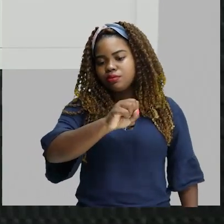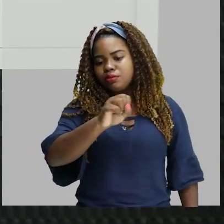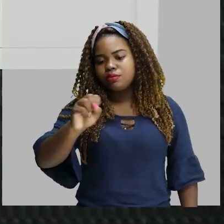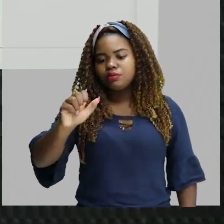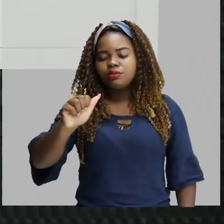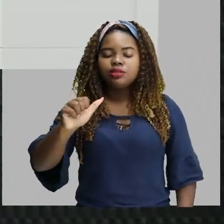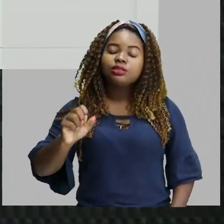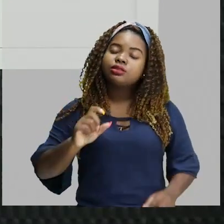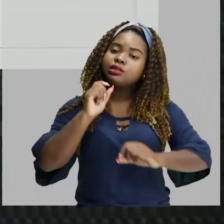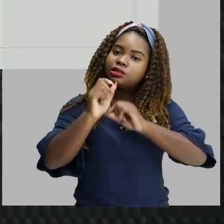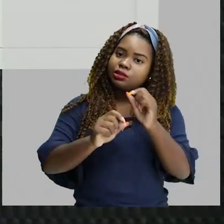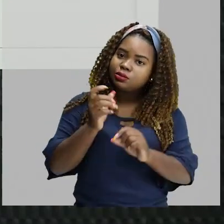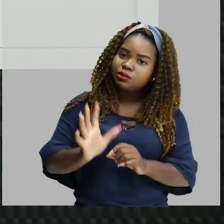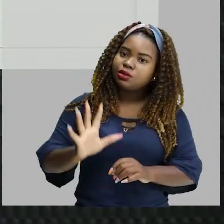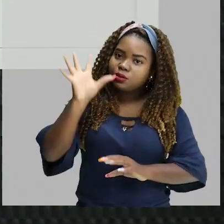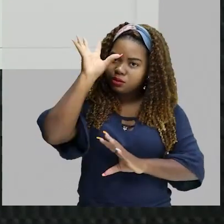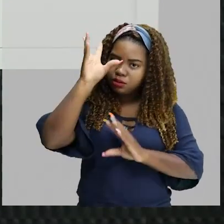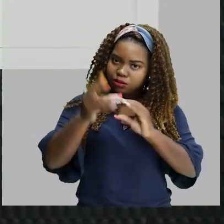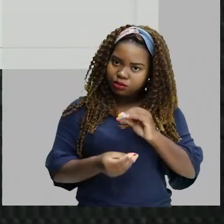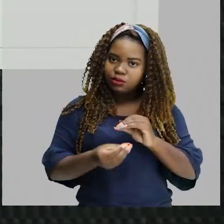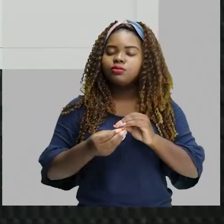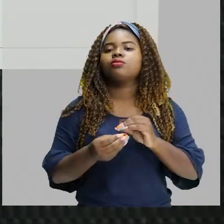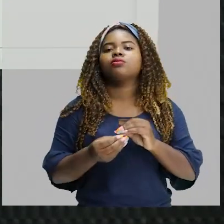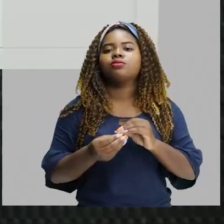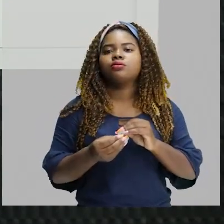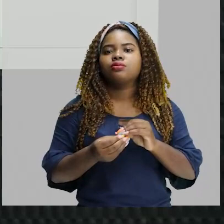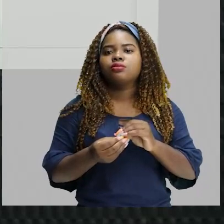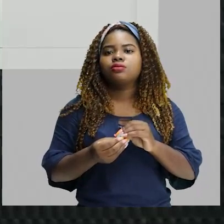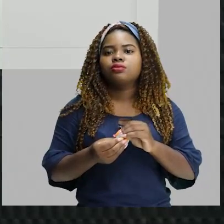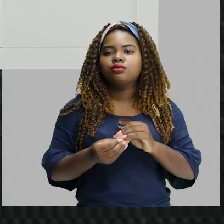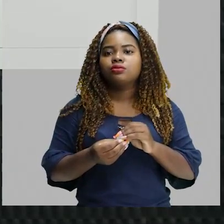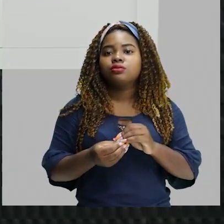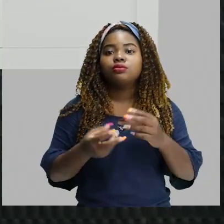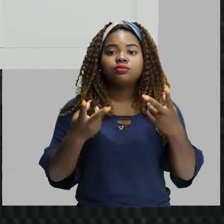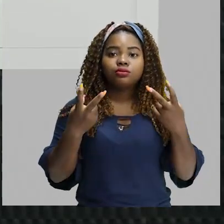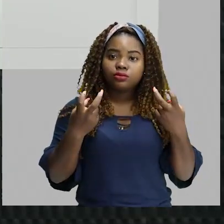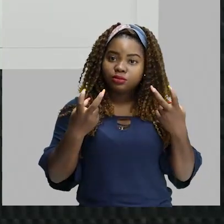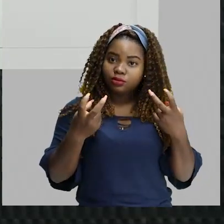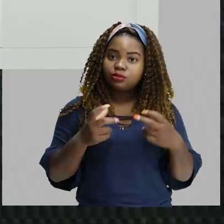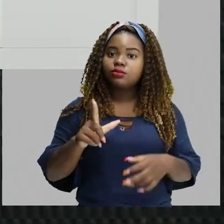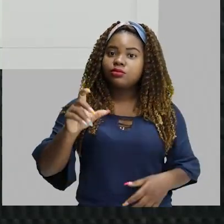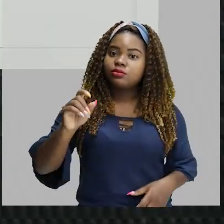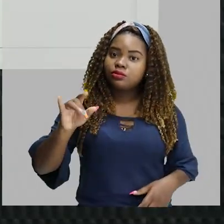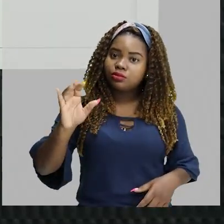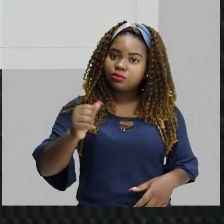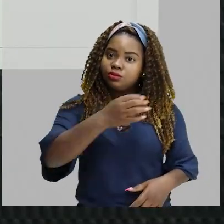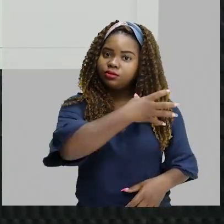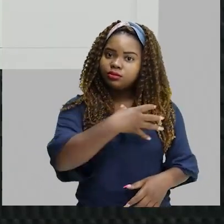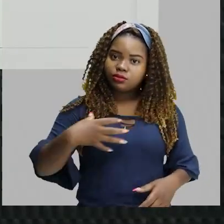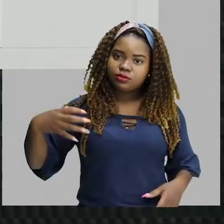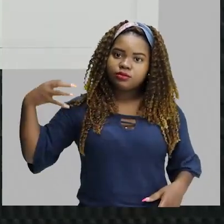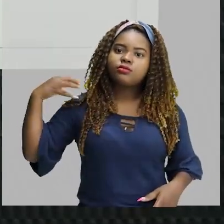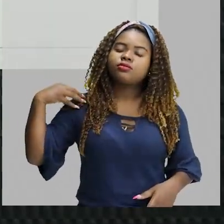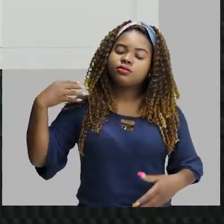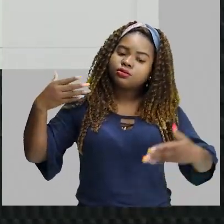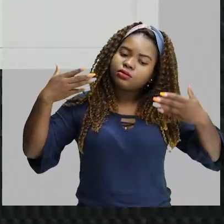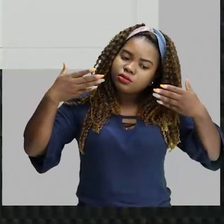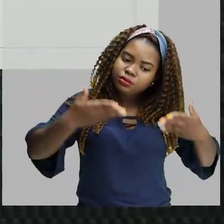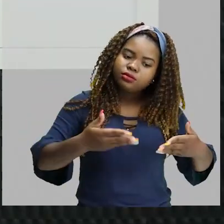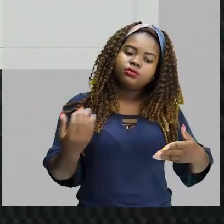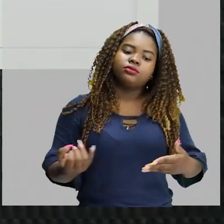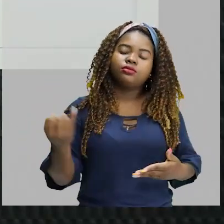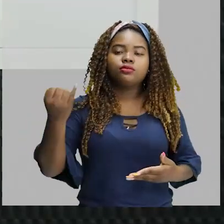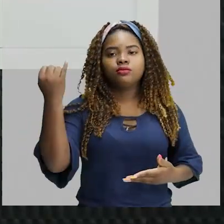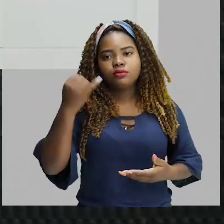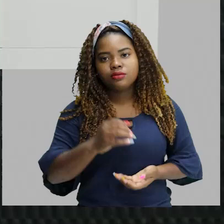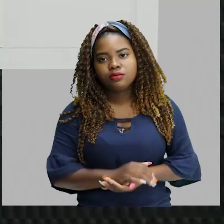gerar, que é uma conclusão, correto? Então, perceba que a lógica aristotélica, ela tem um foco muito